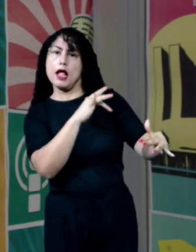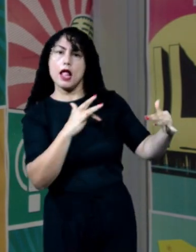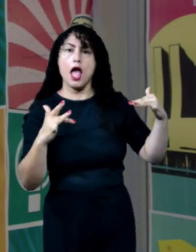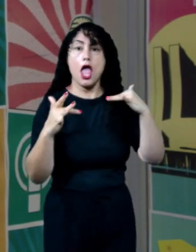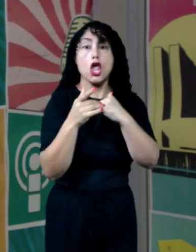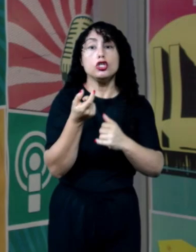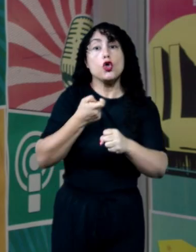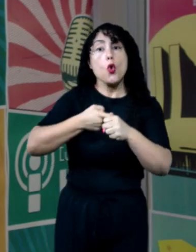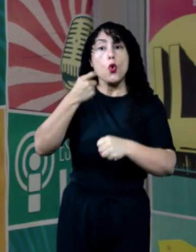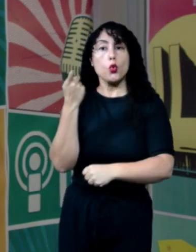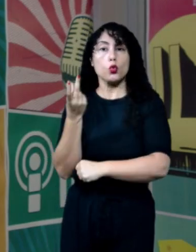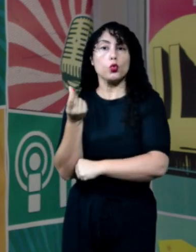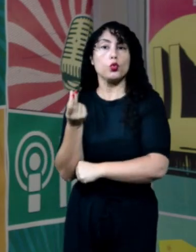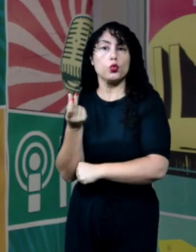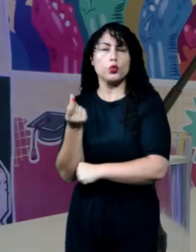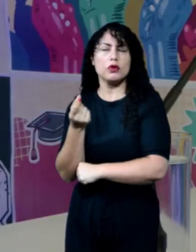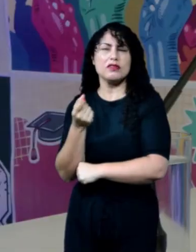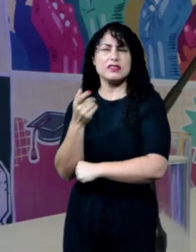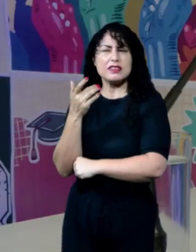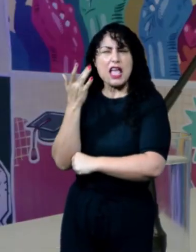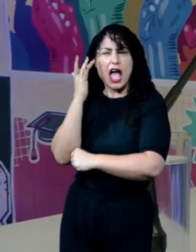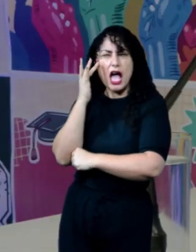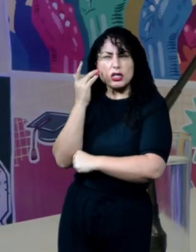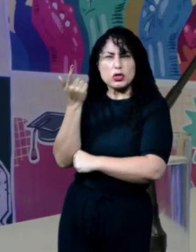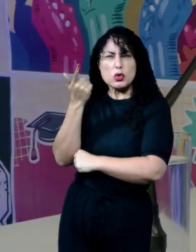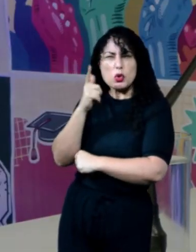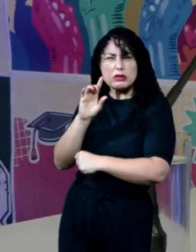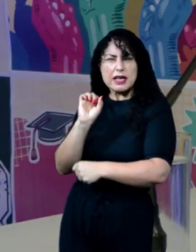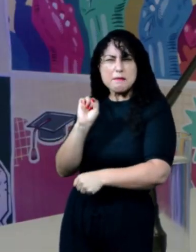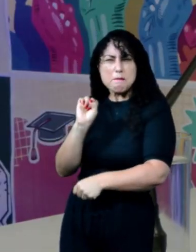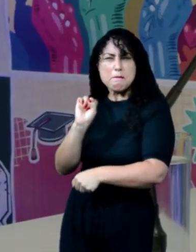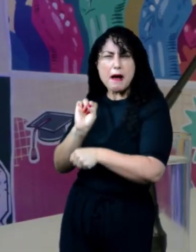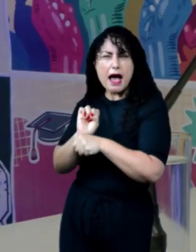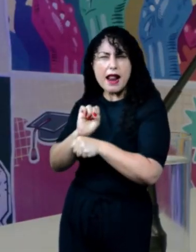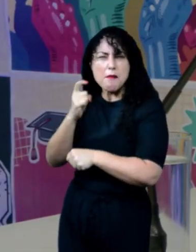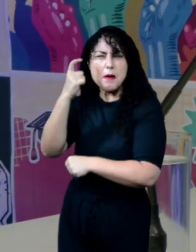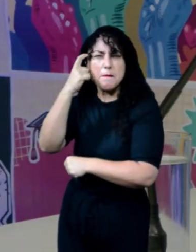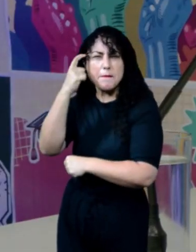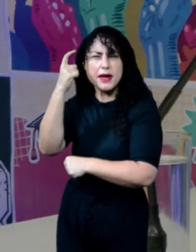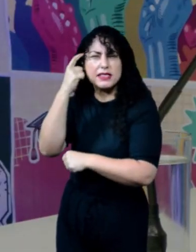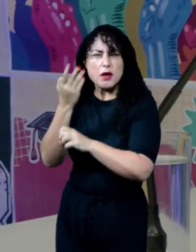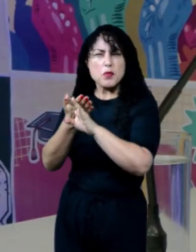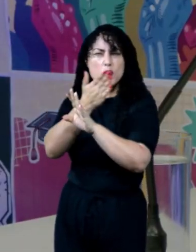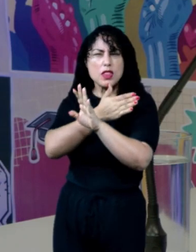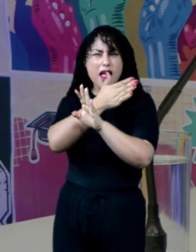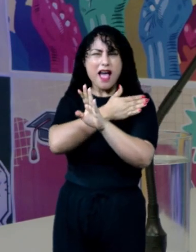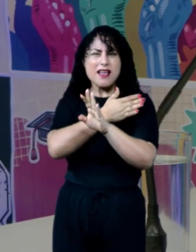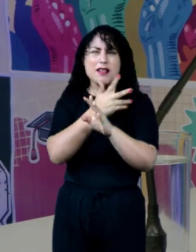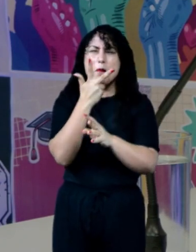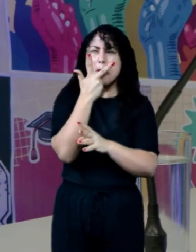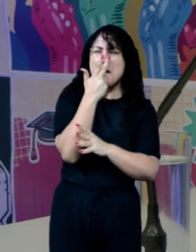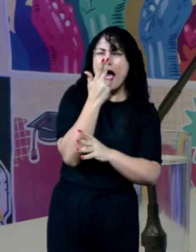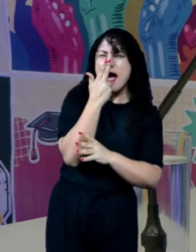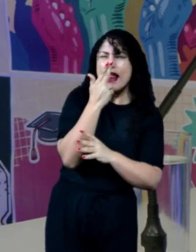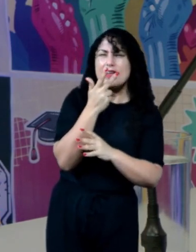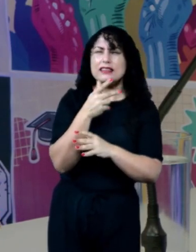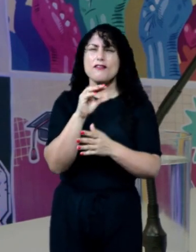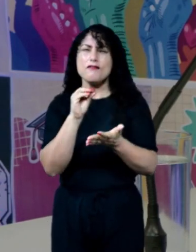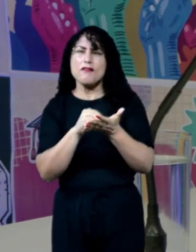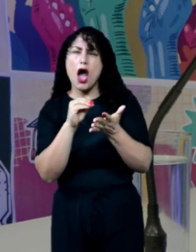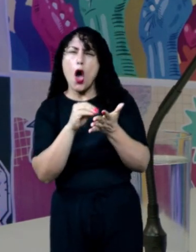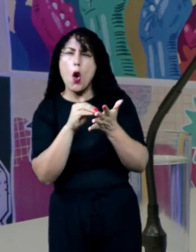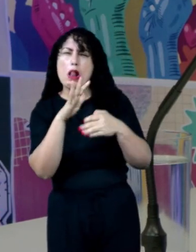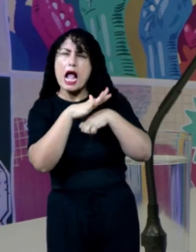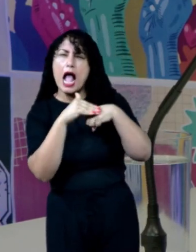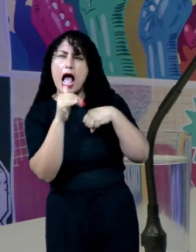lucro? Será que não conseguem parar um pouquinho para pensar que por trás disso tudo parece que tem uma grande carência